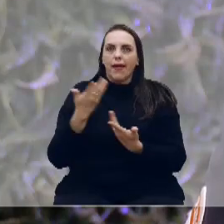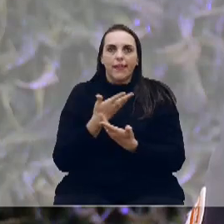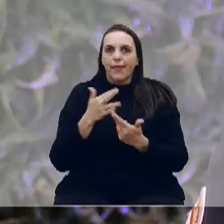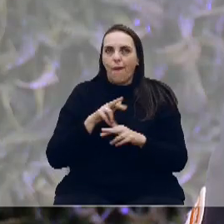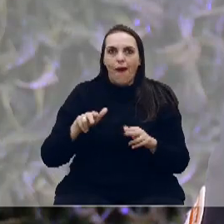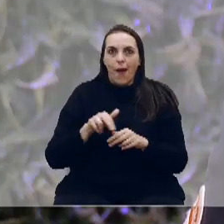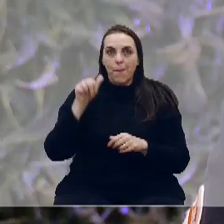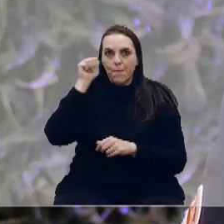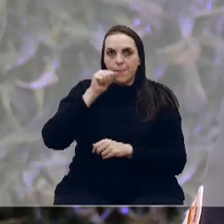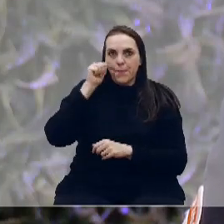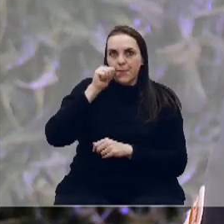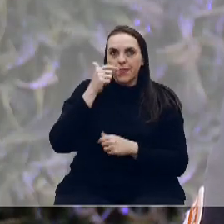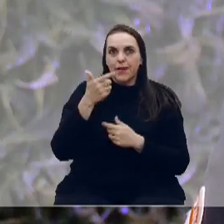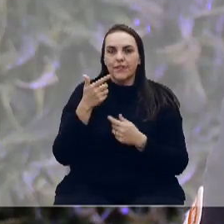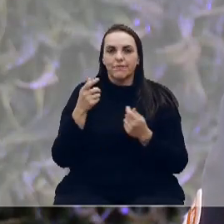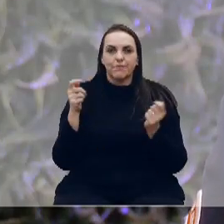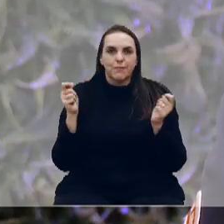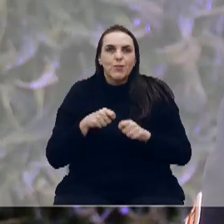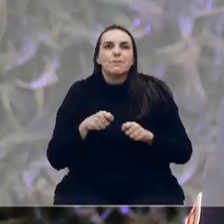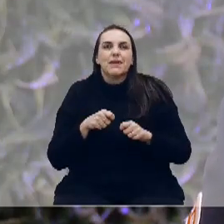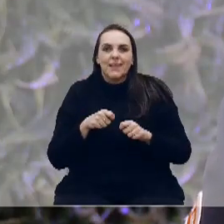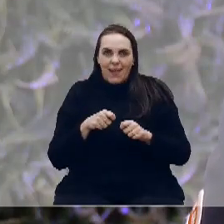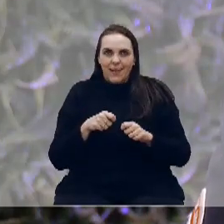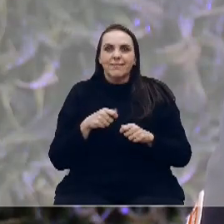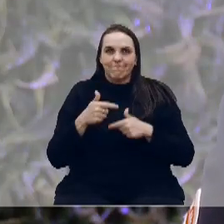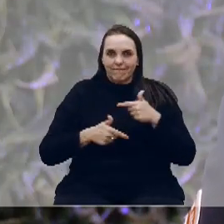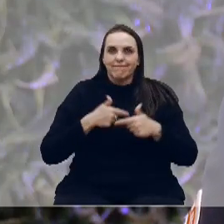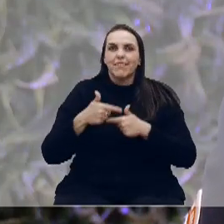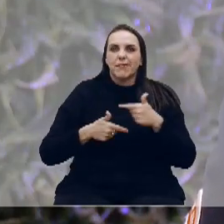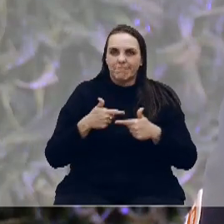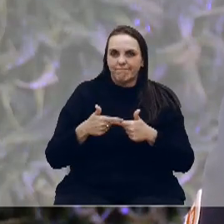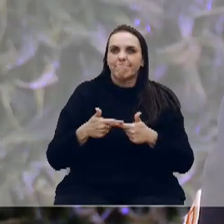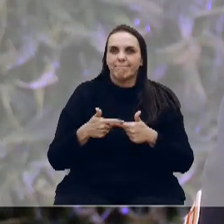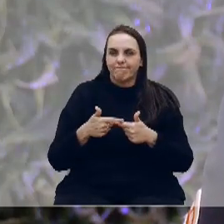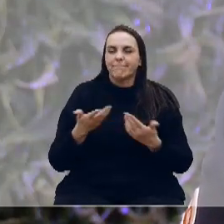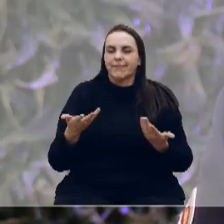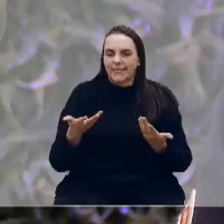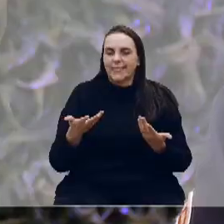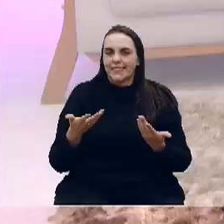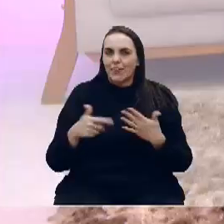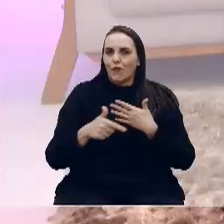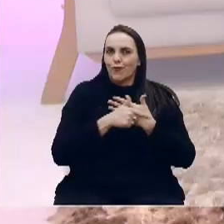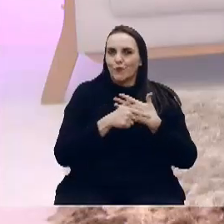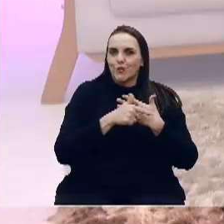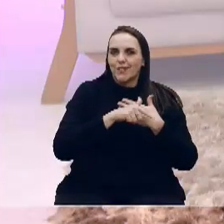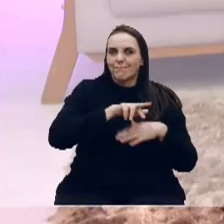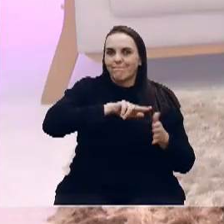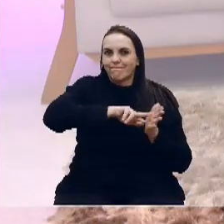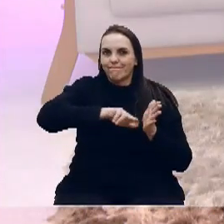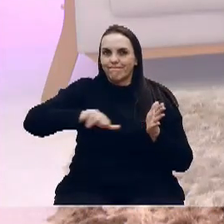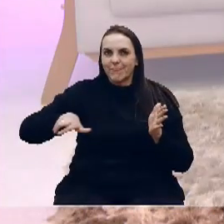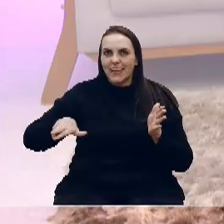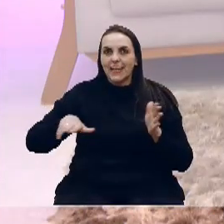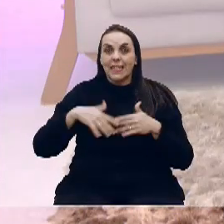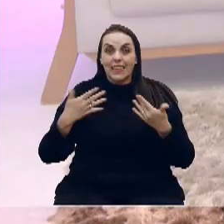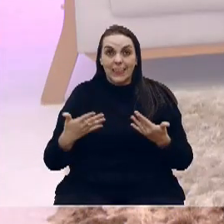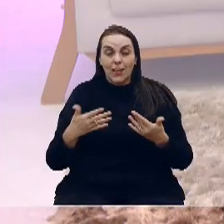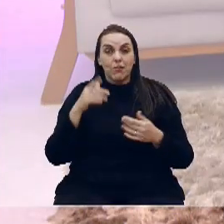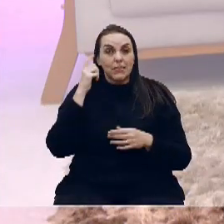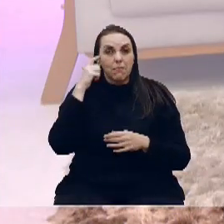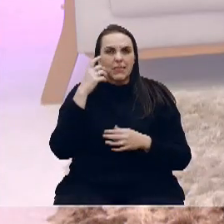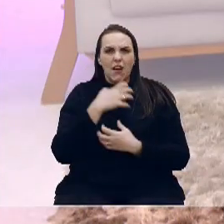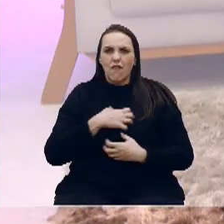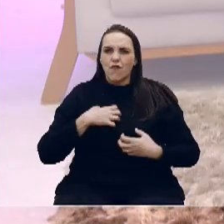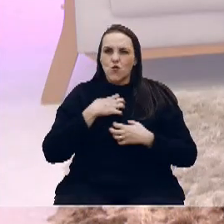as mulheres entendem que elas têm capacidade para executar aquelas funções. E às vezes daqui a pouco tem uma frustração, né? Então, né, se projeta uma